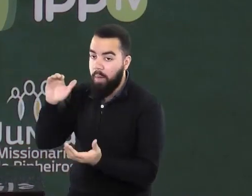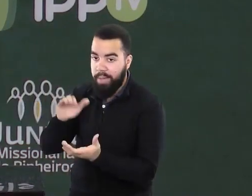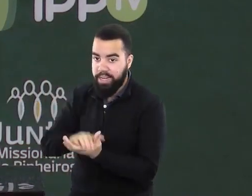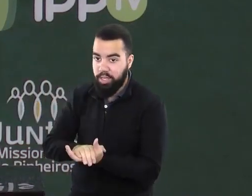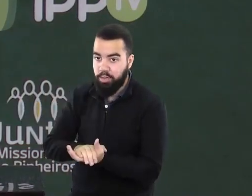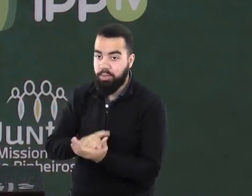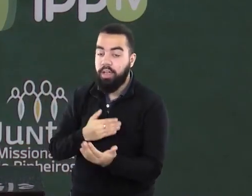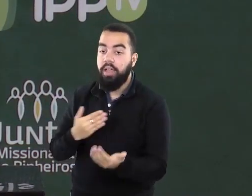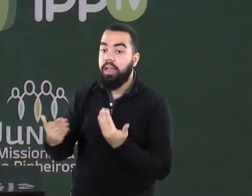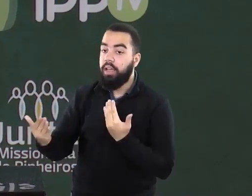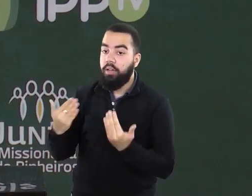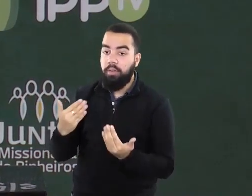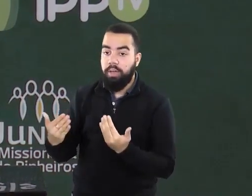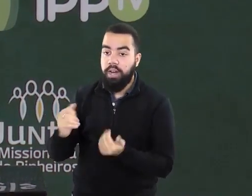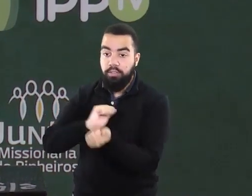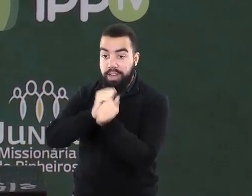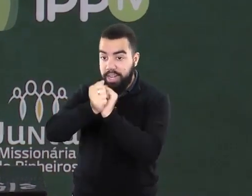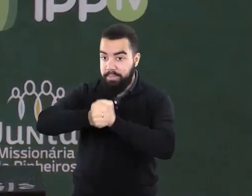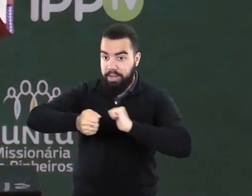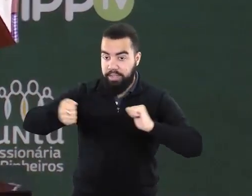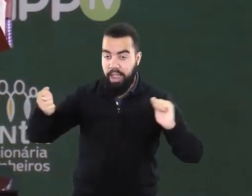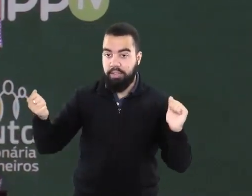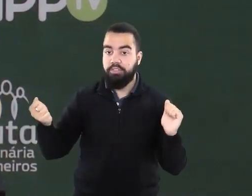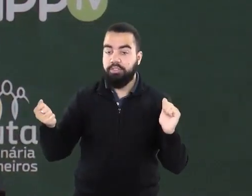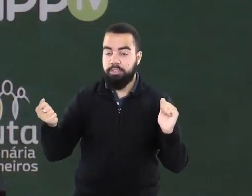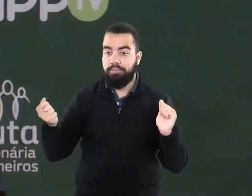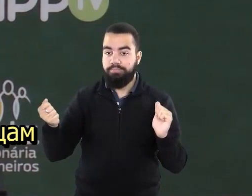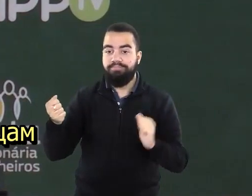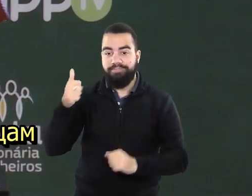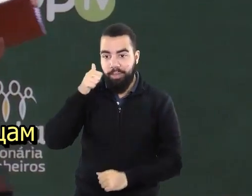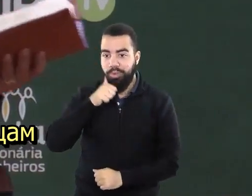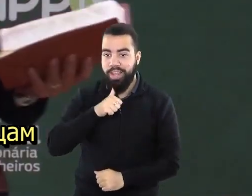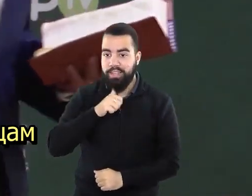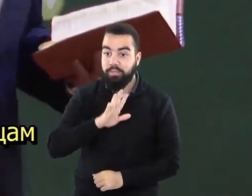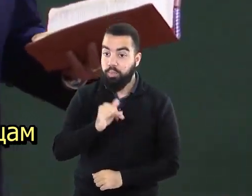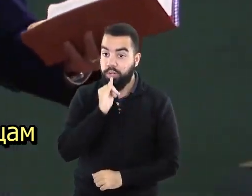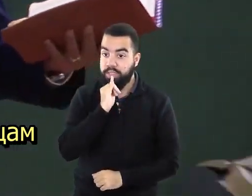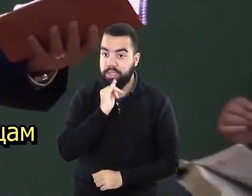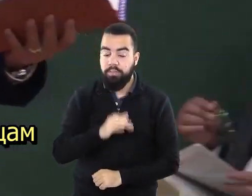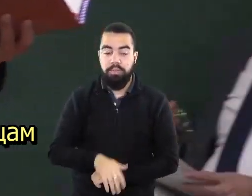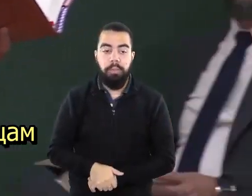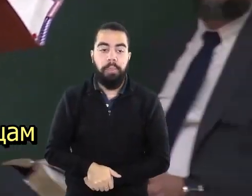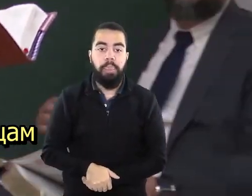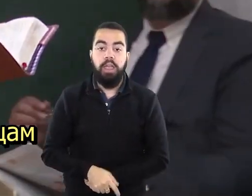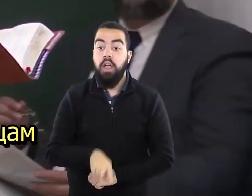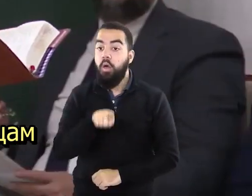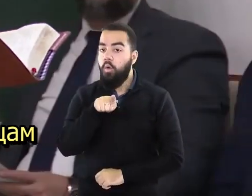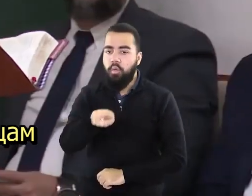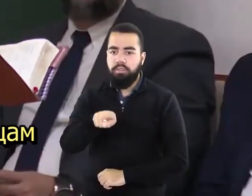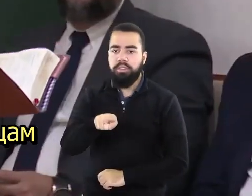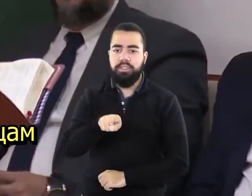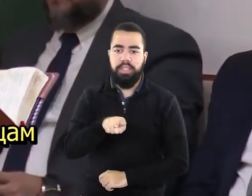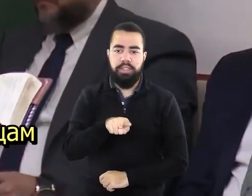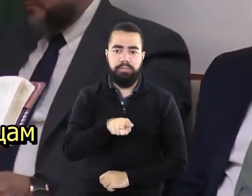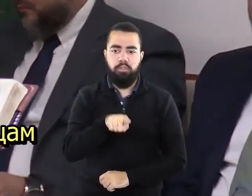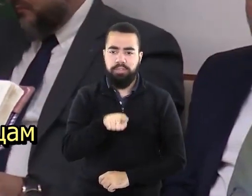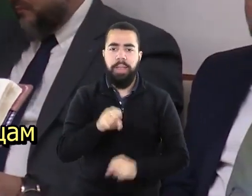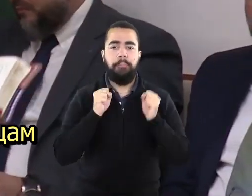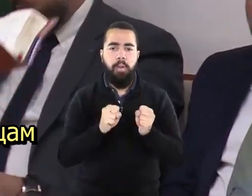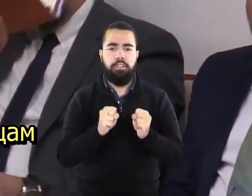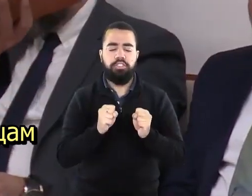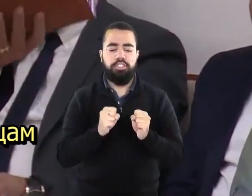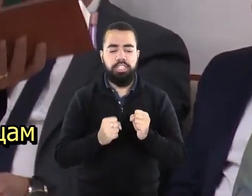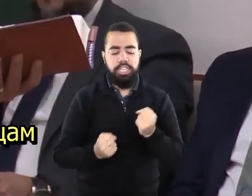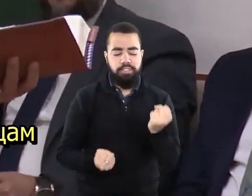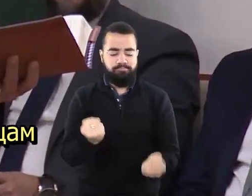eu vou explicar. Eu pergunto a você, quando é que você é livre para dirigir o seu carro pelas ruas de São Paulo? Ou